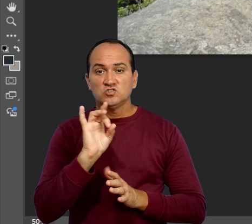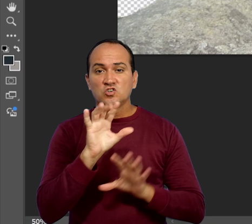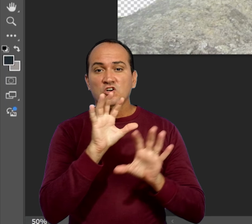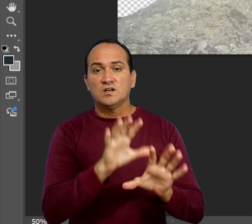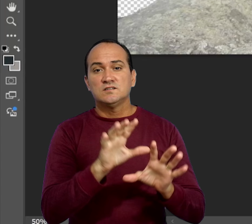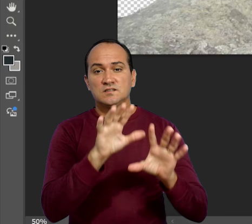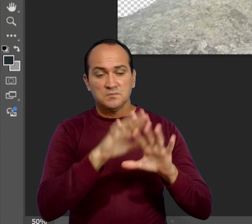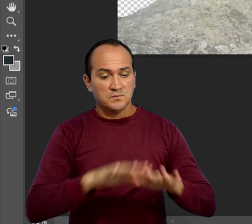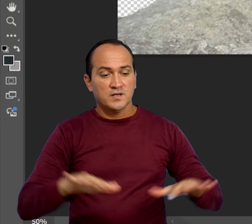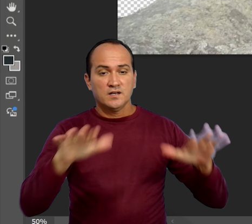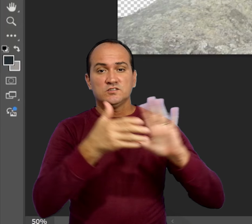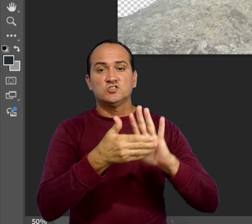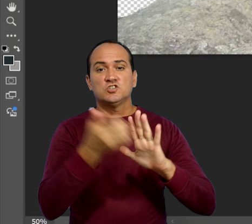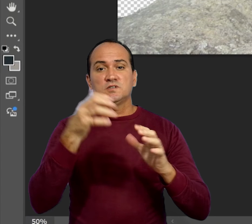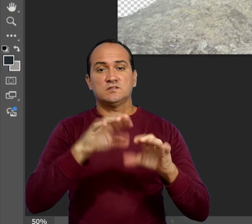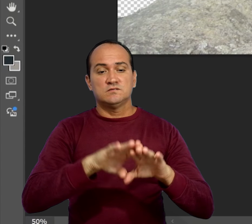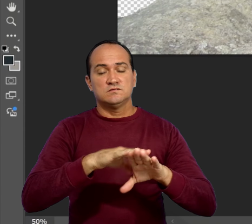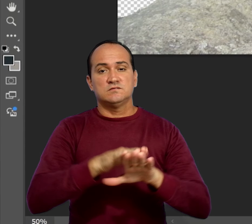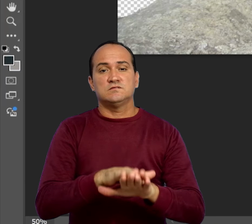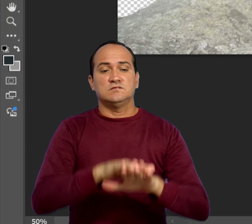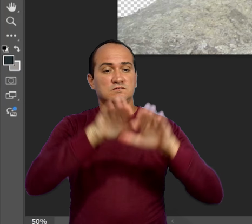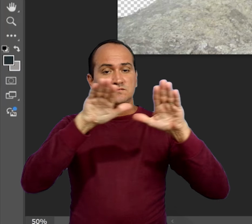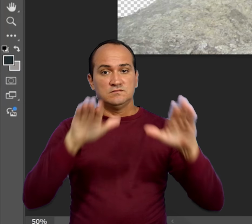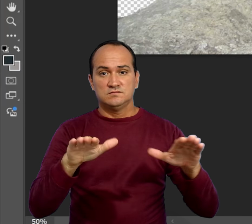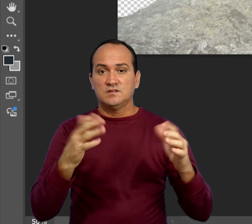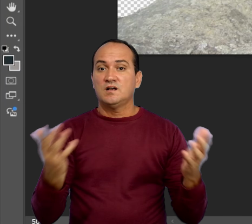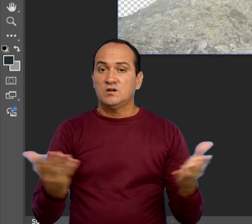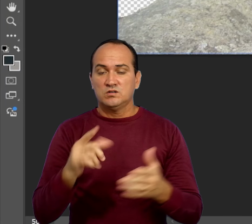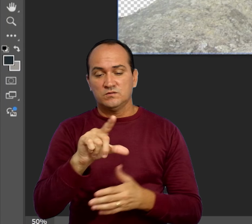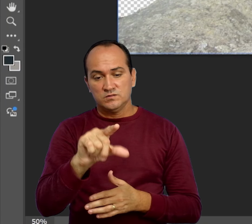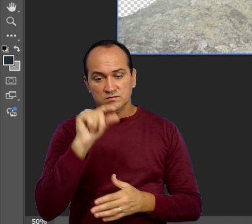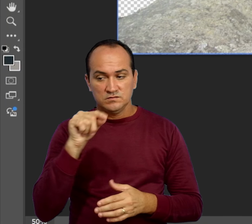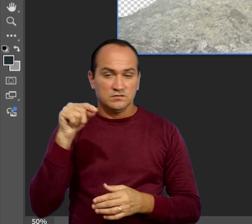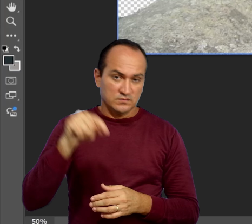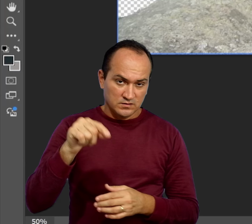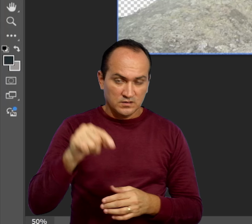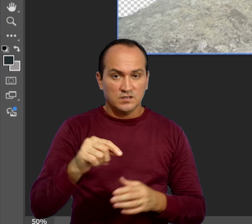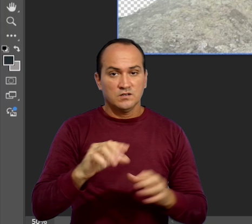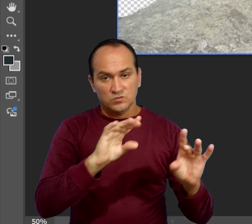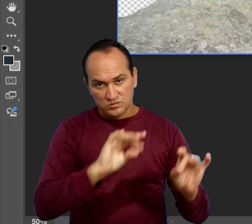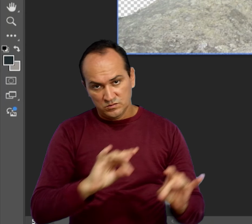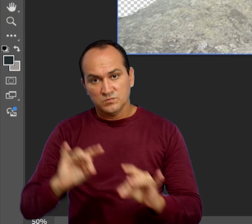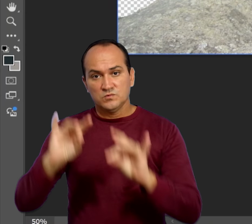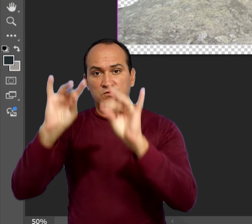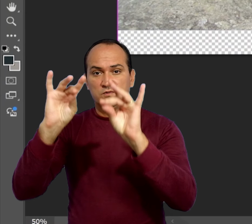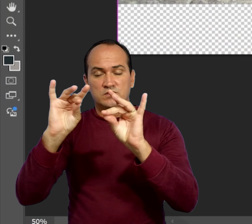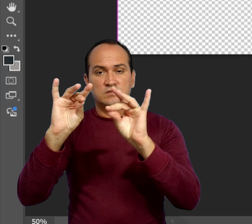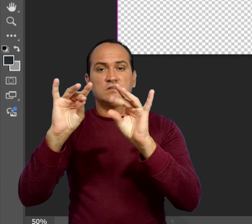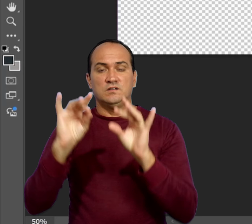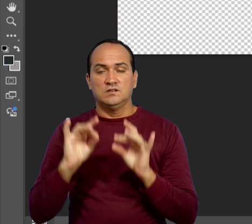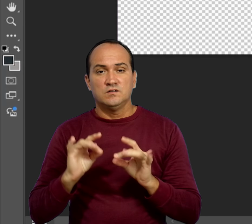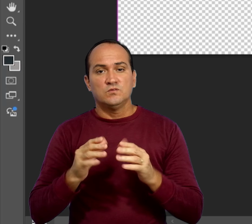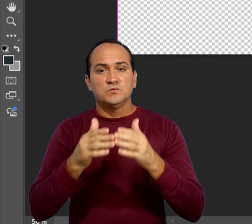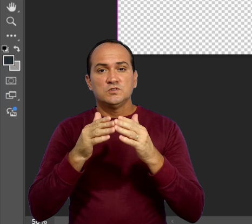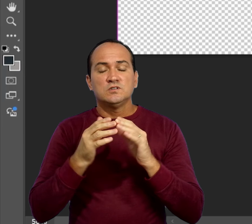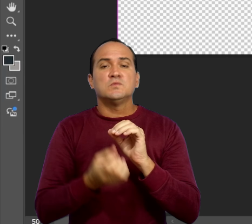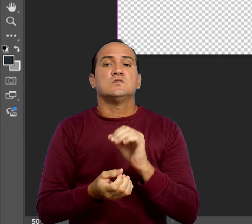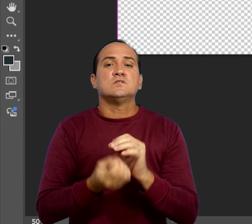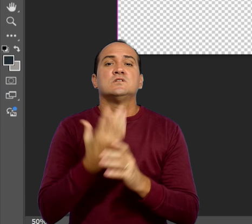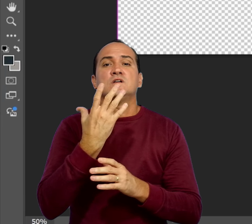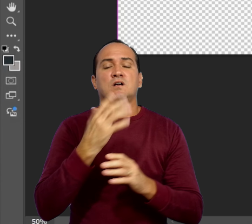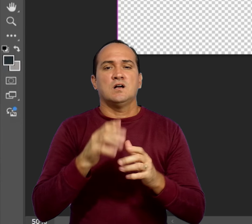fiquei só com essa parte aqui separada. Então, o que é que eu vou fazer agora? Eu vou selecionar isso aqui, vou mover mais para cima e